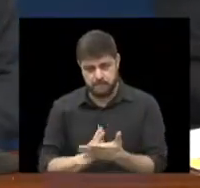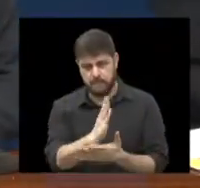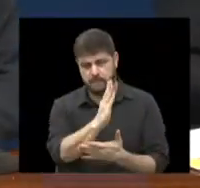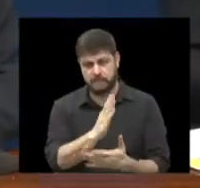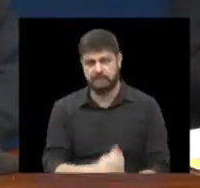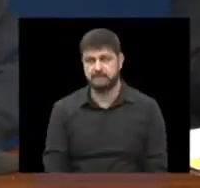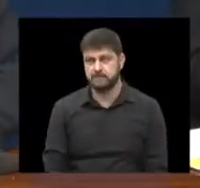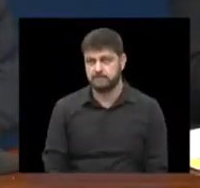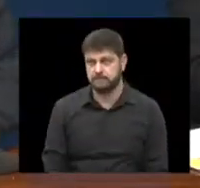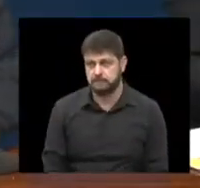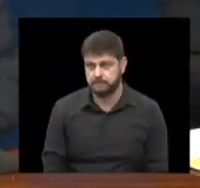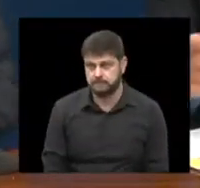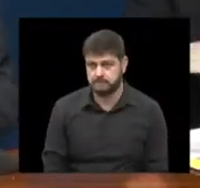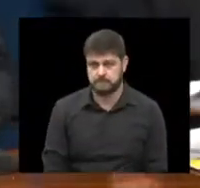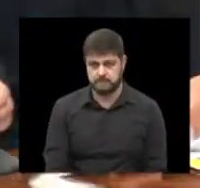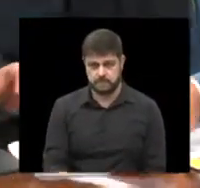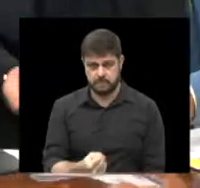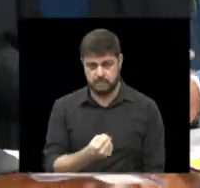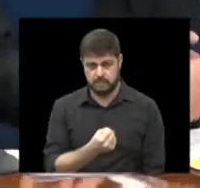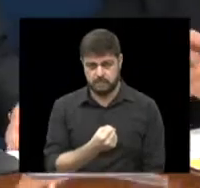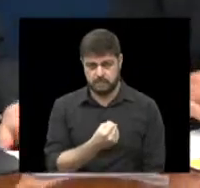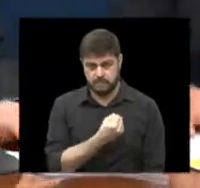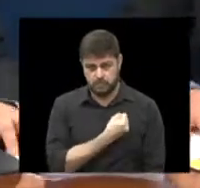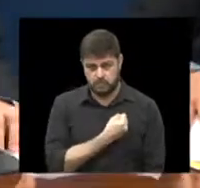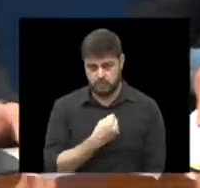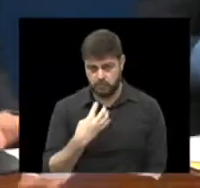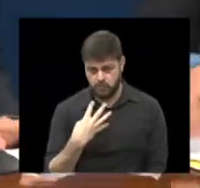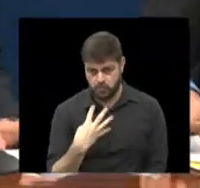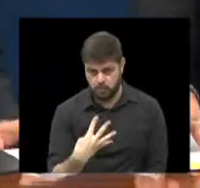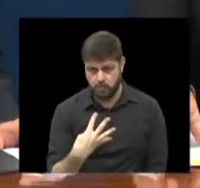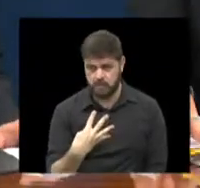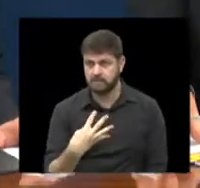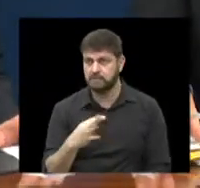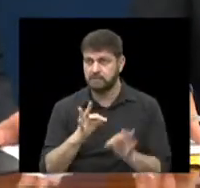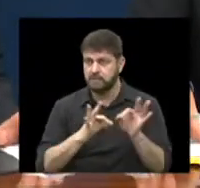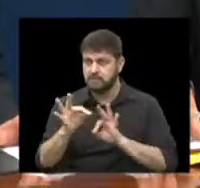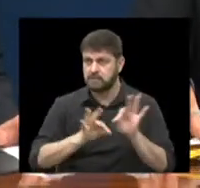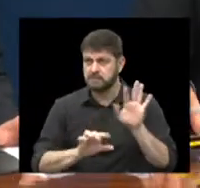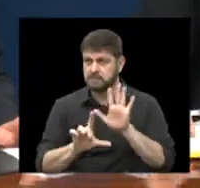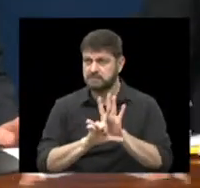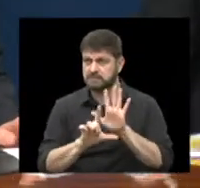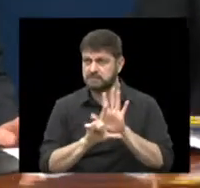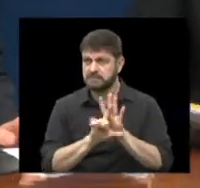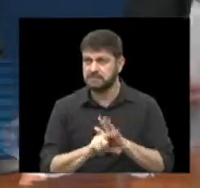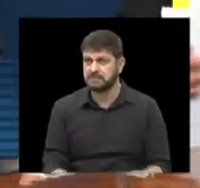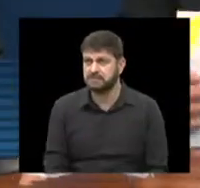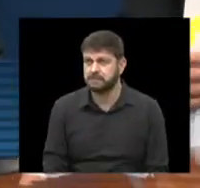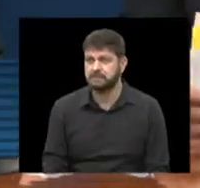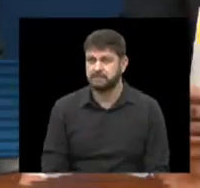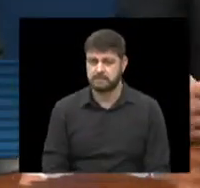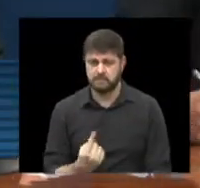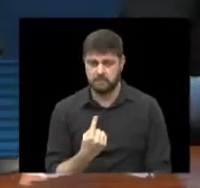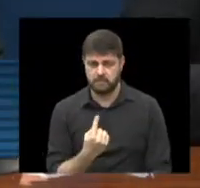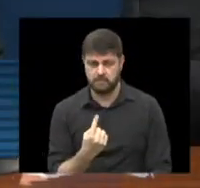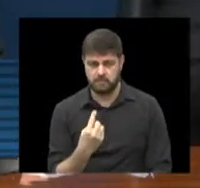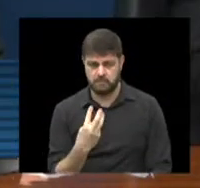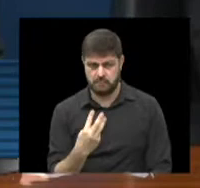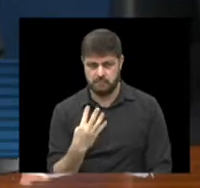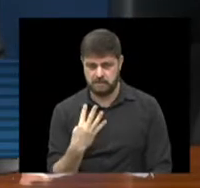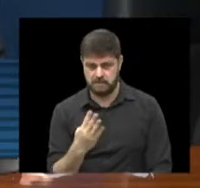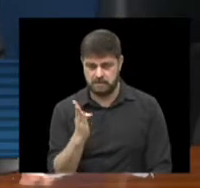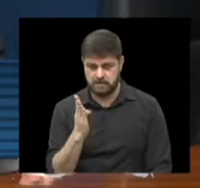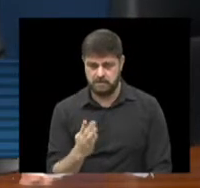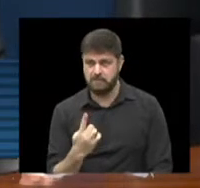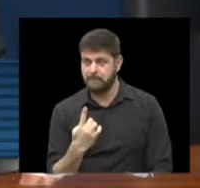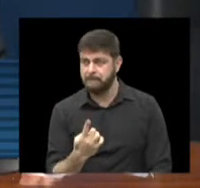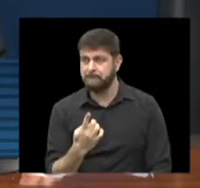28 votos favoráveis, a matéria está aprovada. Item 4, incluído na pauta regime de urgência mediante requerimento 1683/2017,